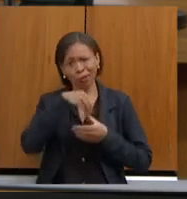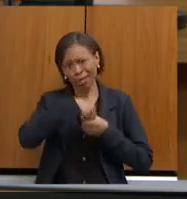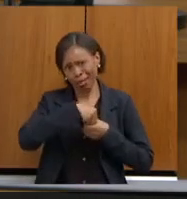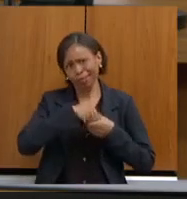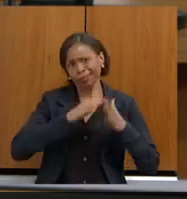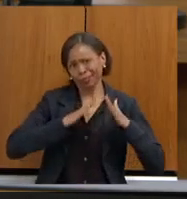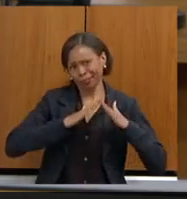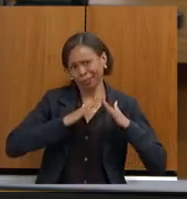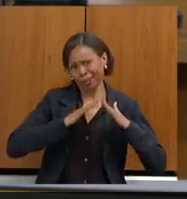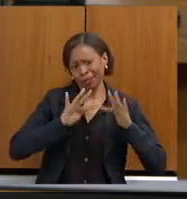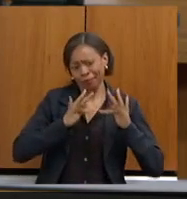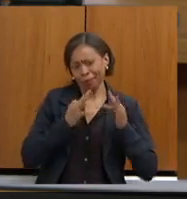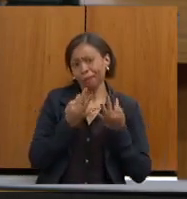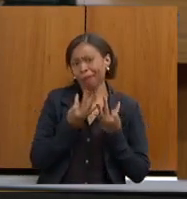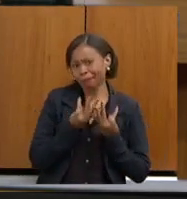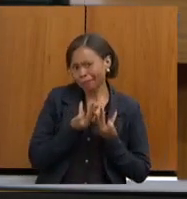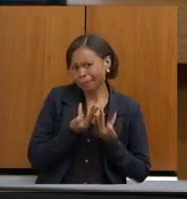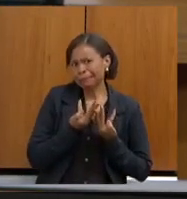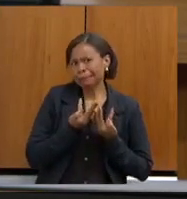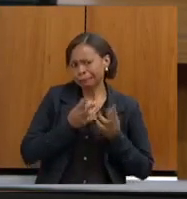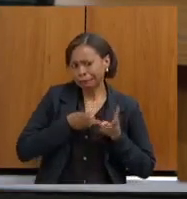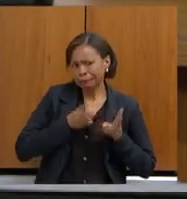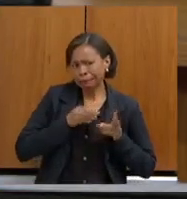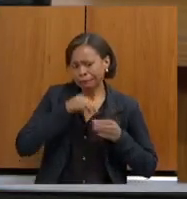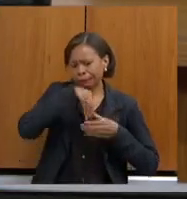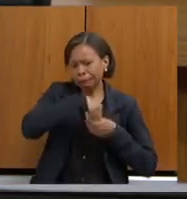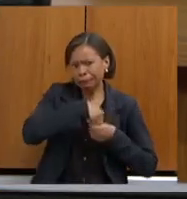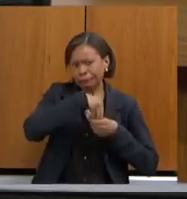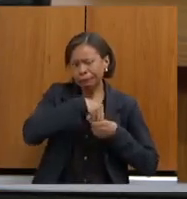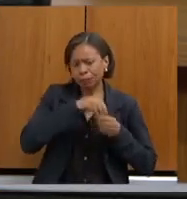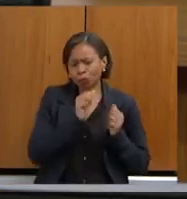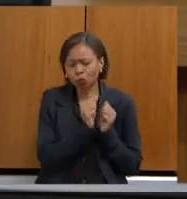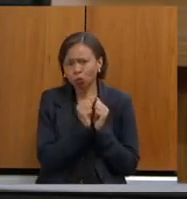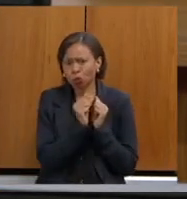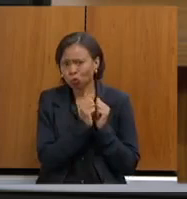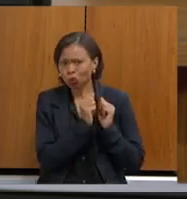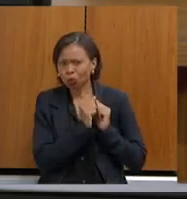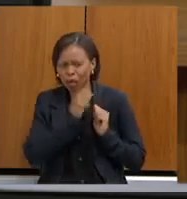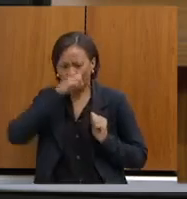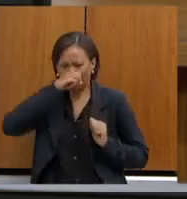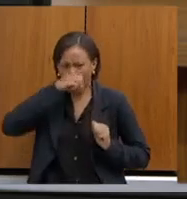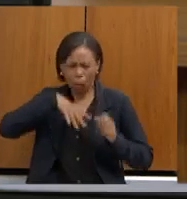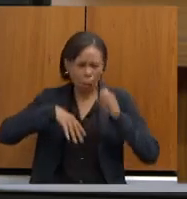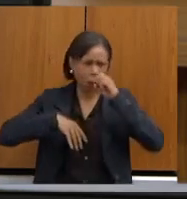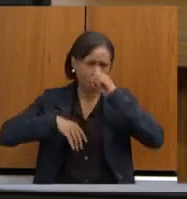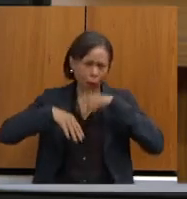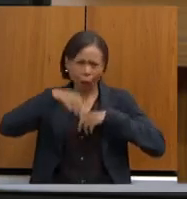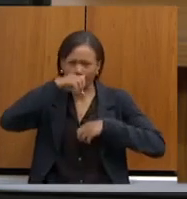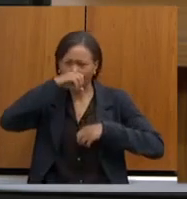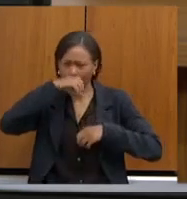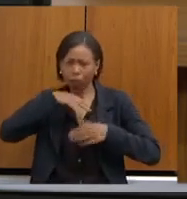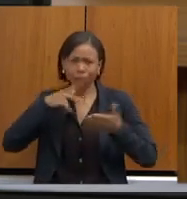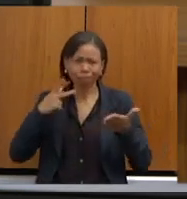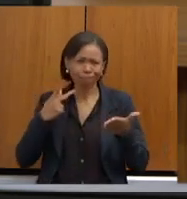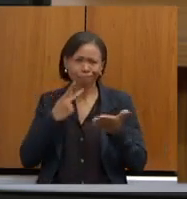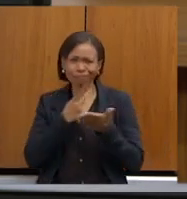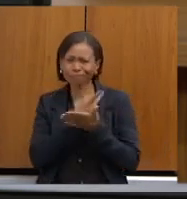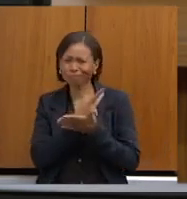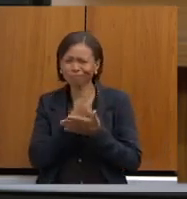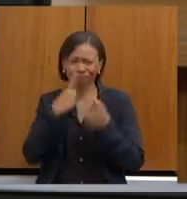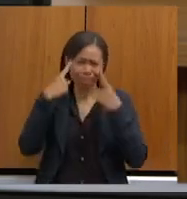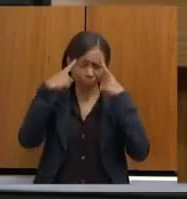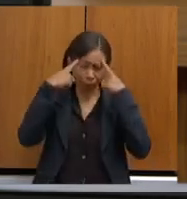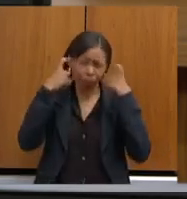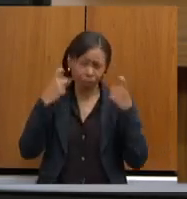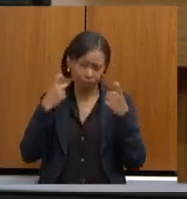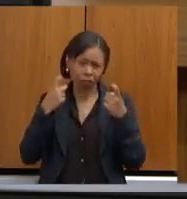pessoas muito dentro de casa e às vezes pessoas que têm um comportamento agressivo podem acabar partindo para esse